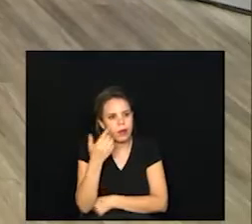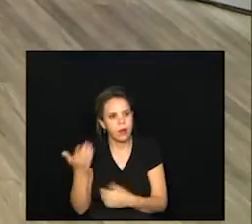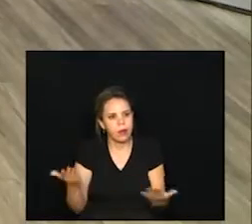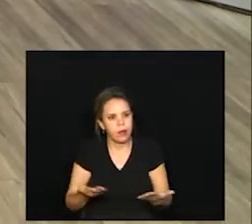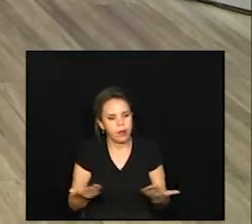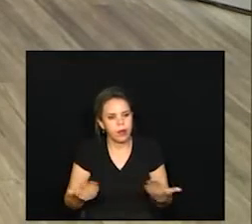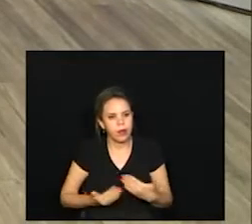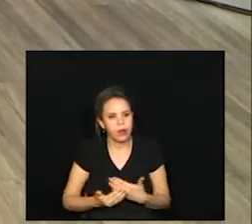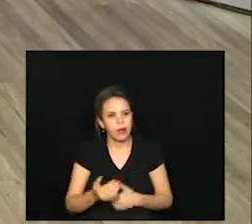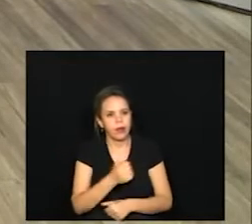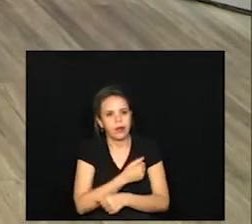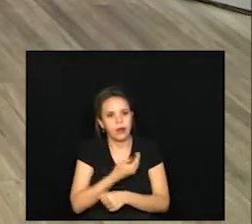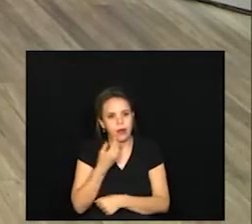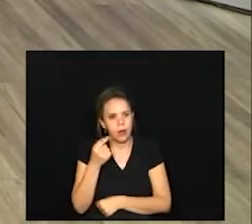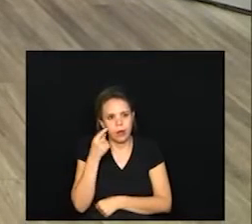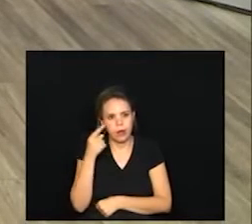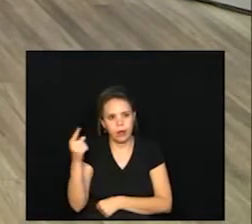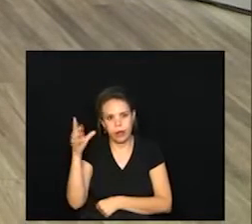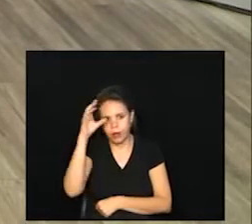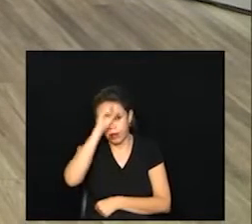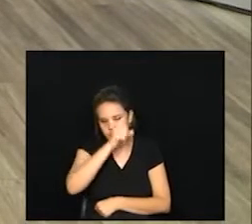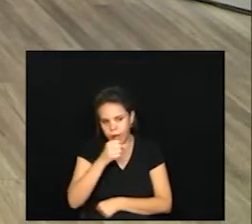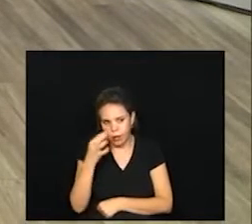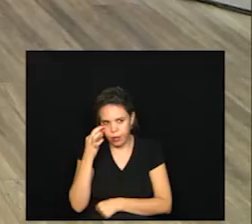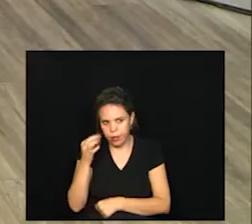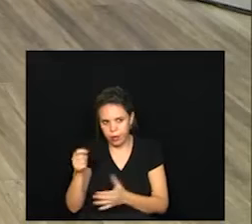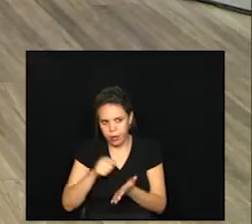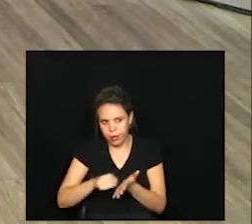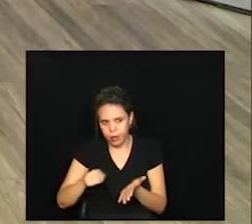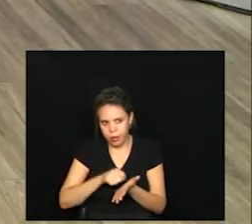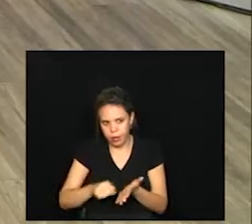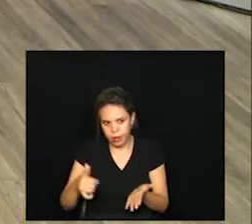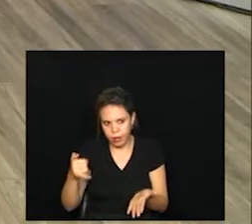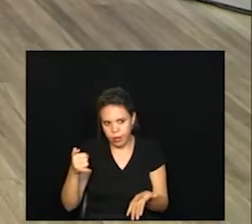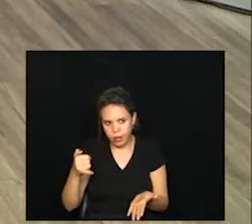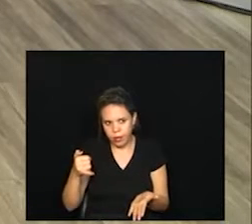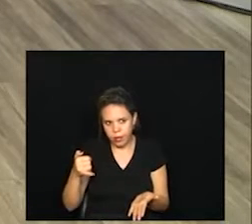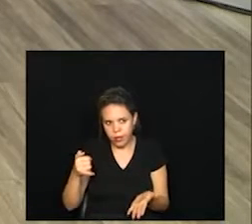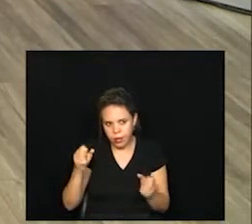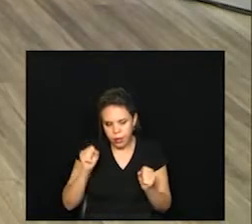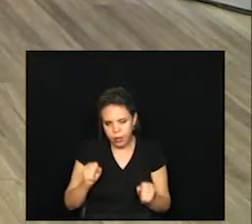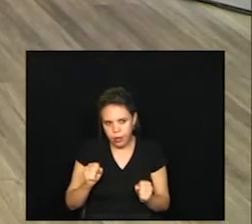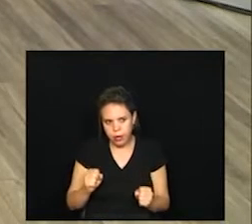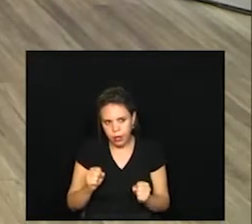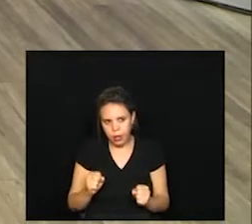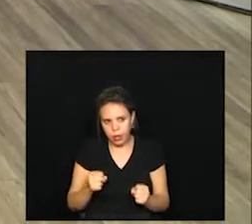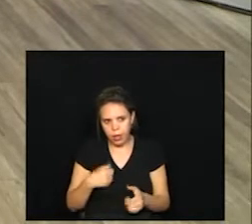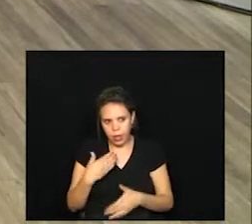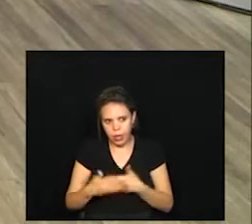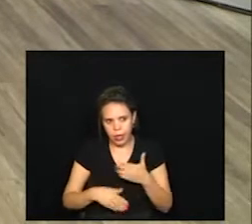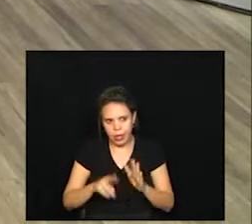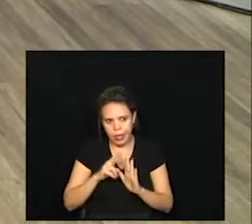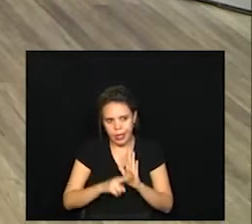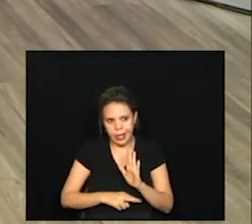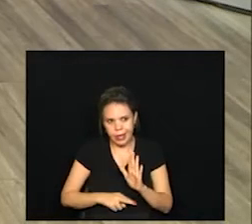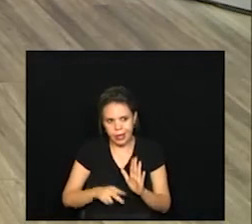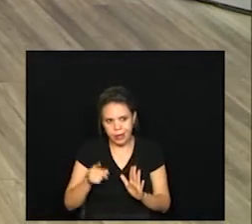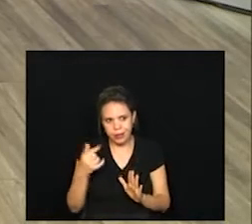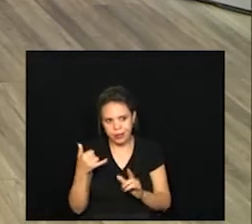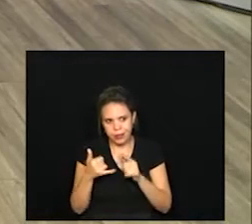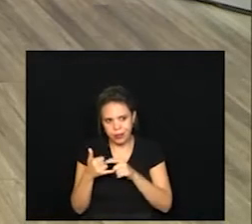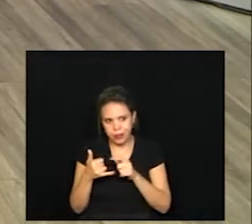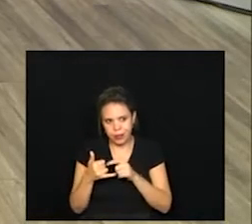a partir de agora, fique atento, papel e caneta na mão para você poder anotar passo a passo ou com o seu